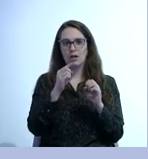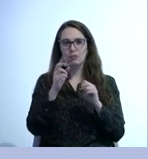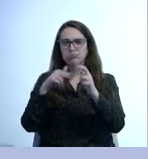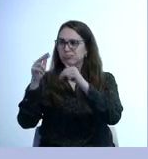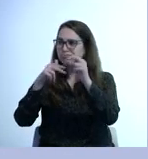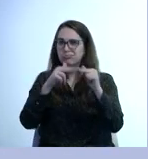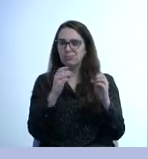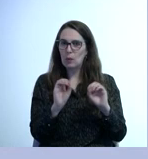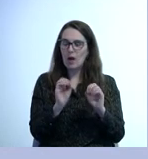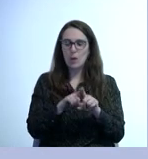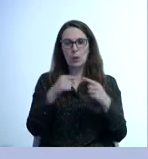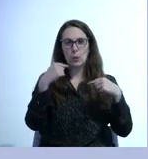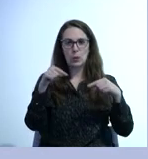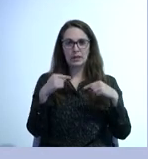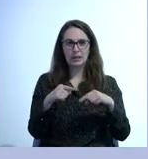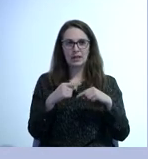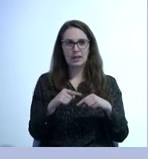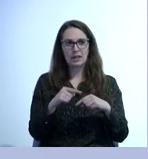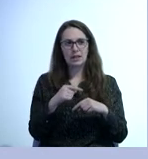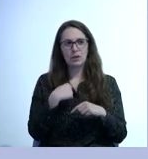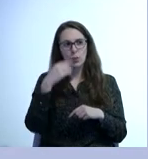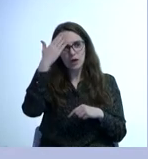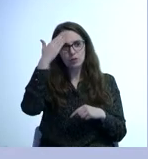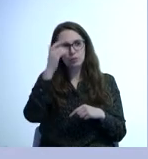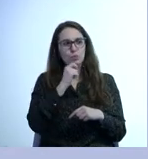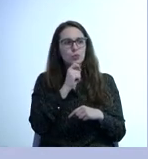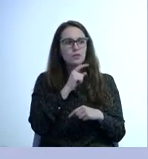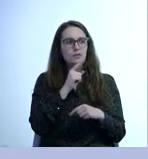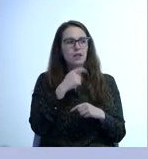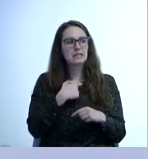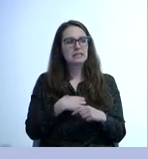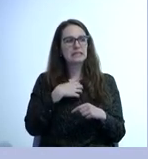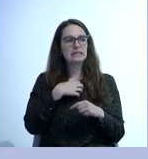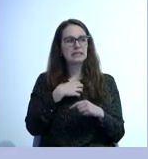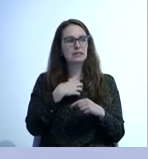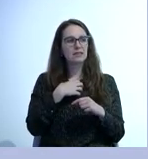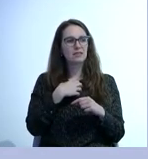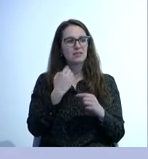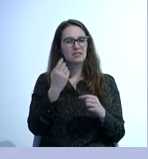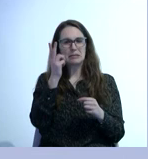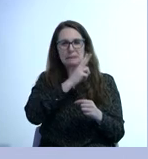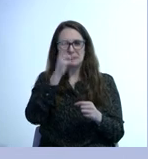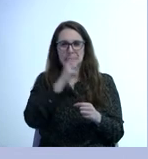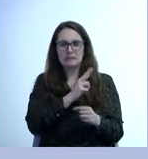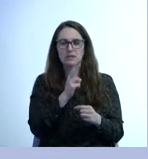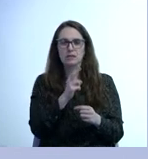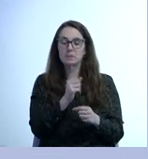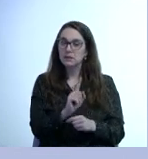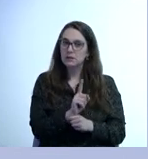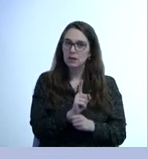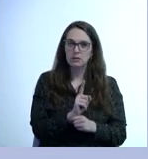etc. E, portanto, poderia haver uma espécie de vazio. No entanto, de